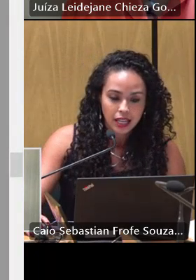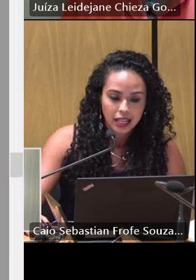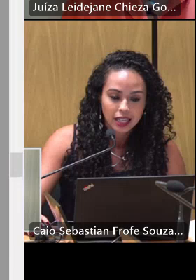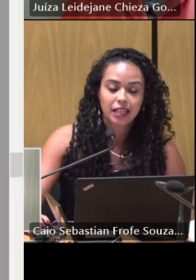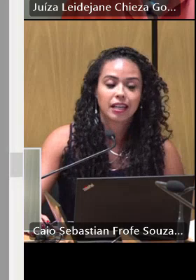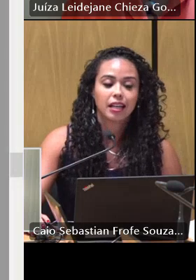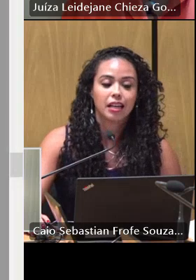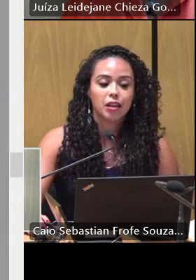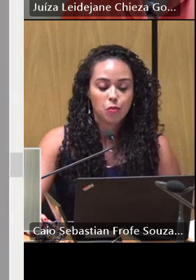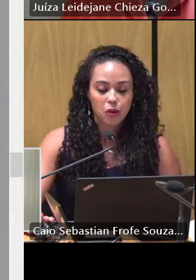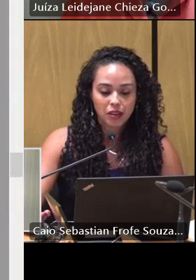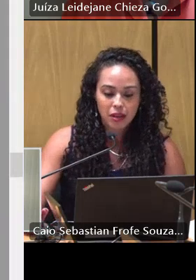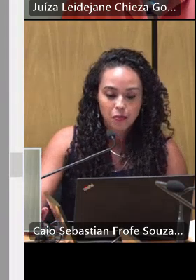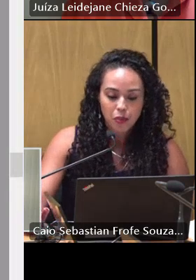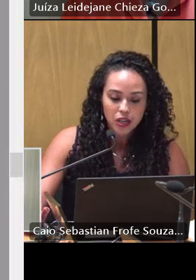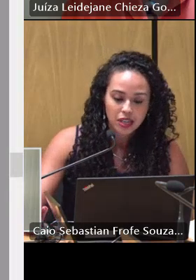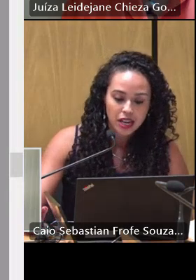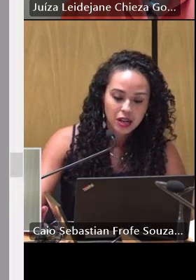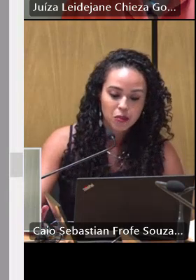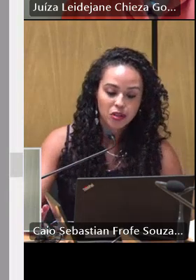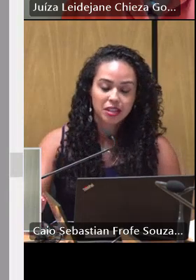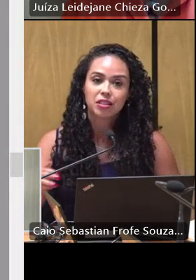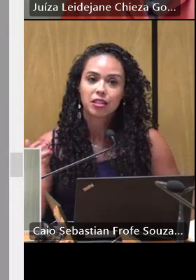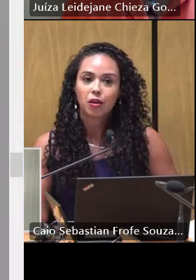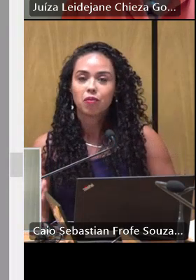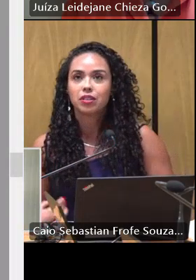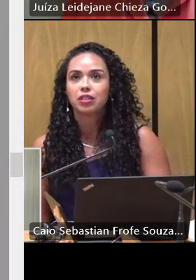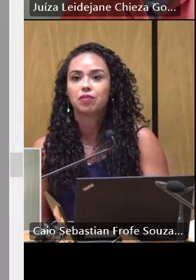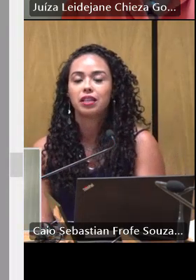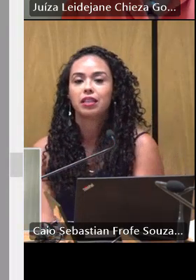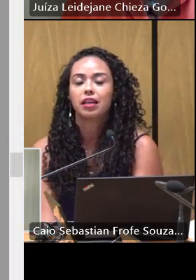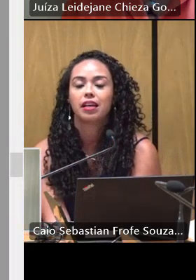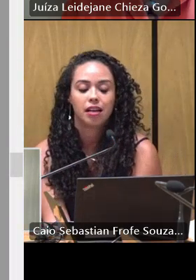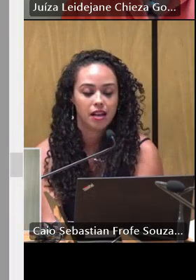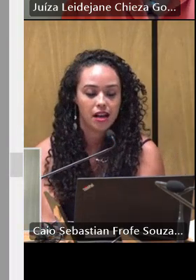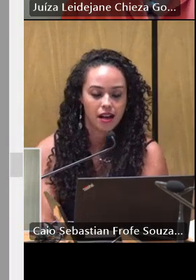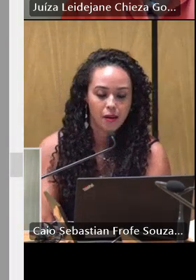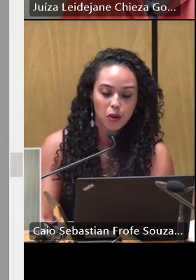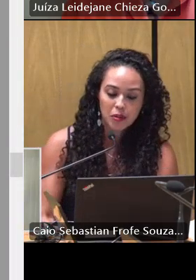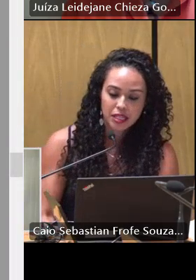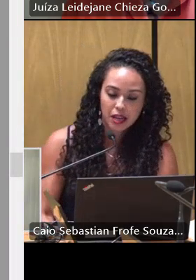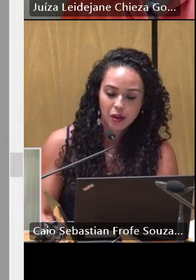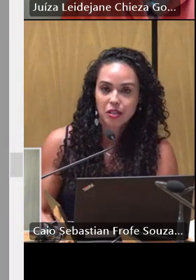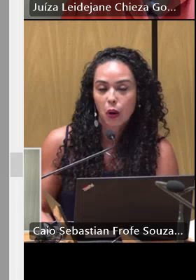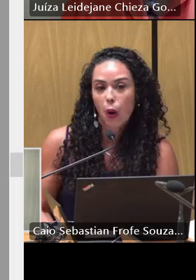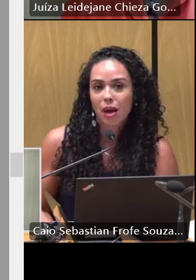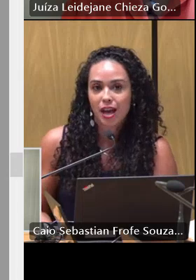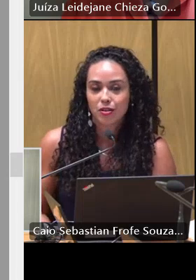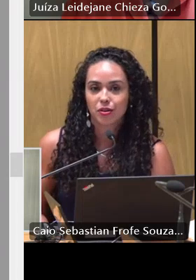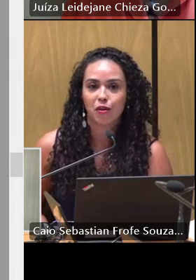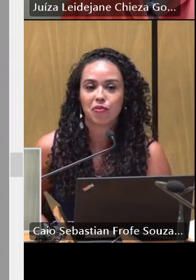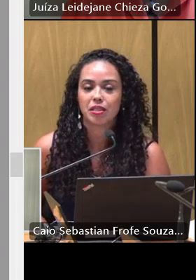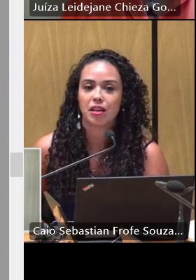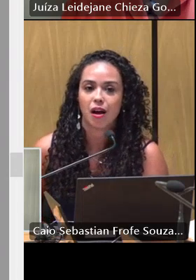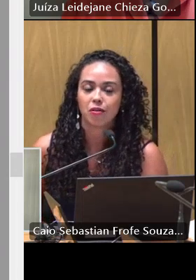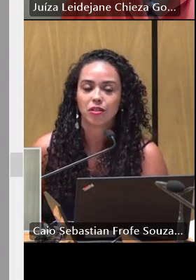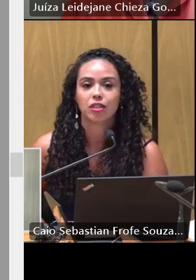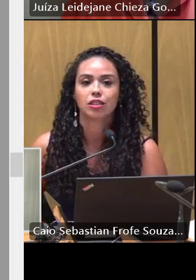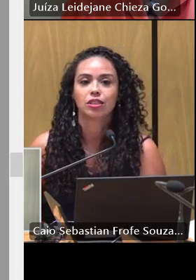encontram e um pouquinho depois né já 1831 a gente a gente vai ter a proibição desse comércio né